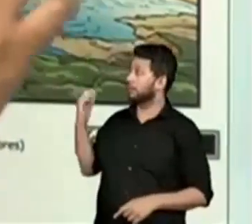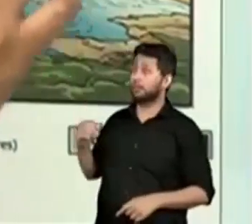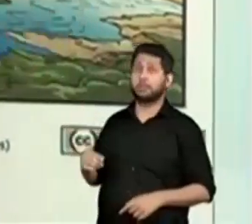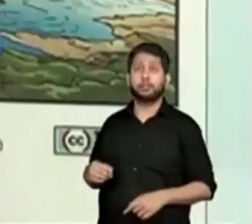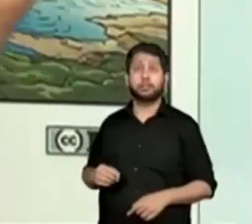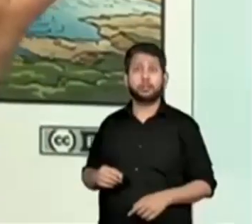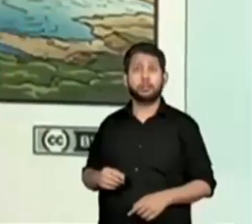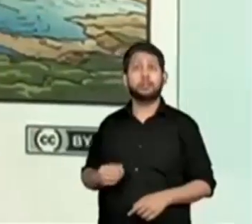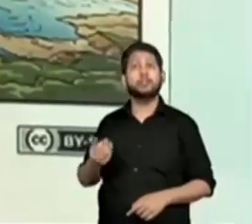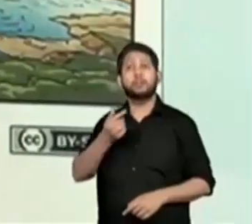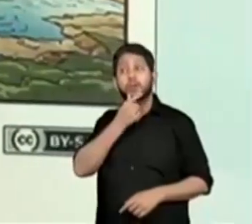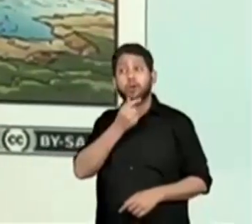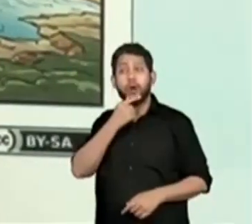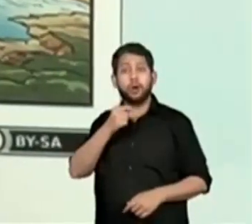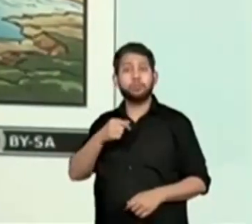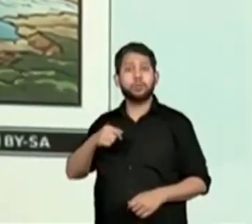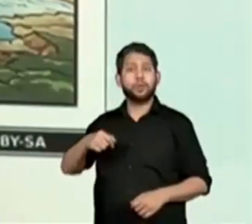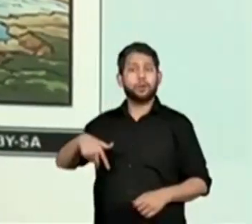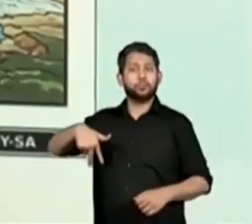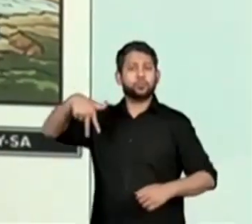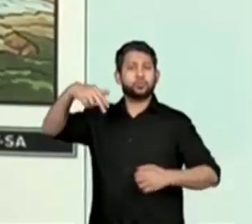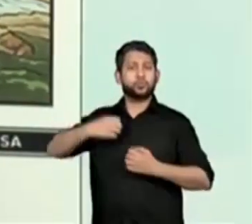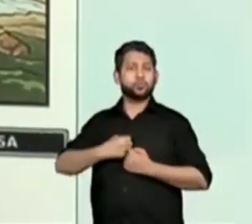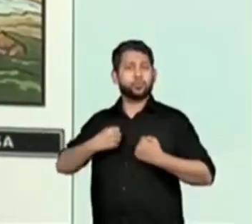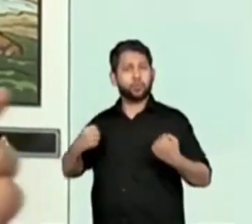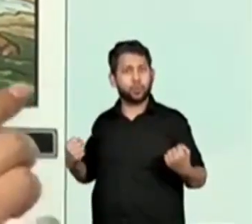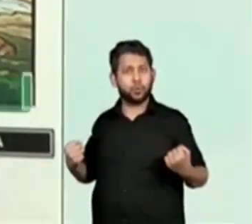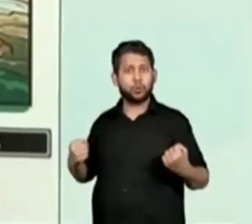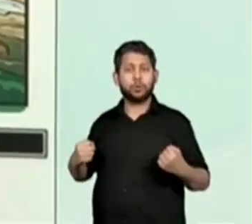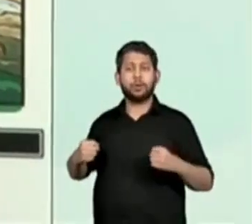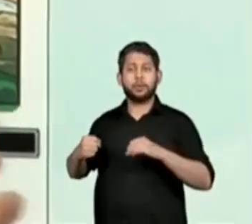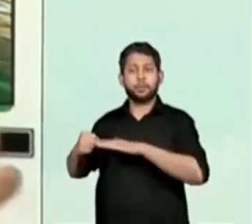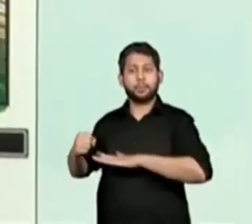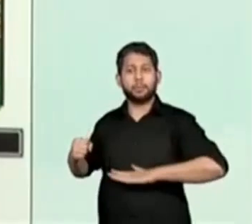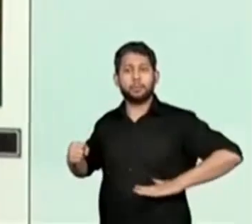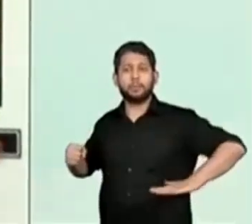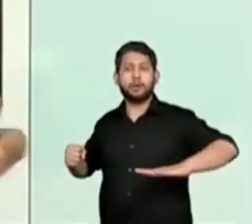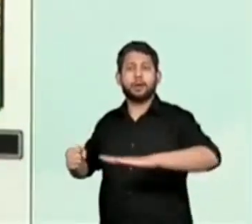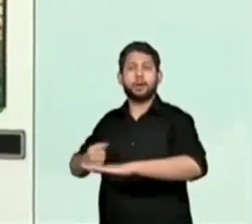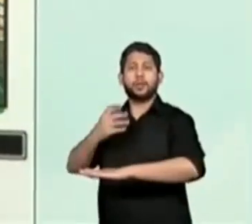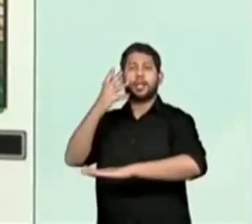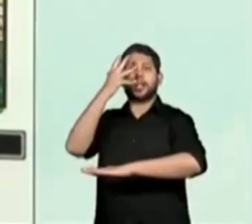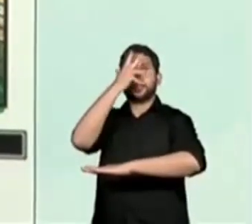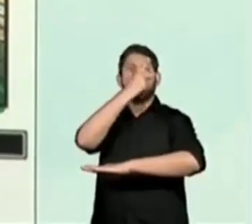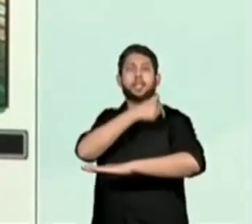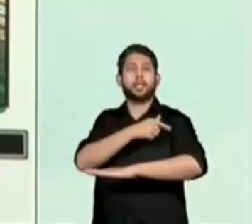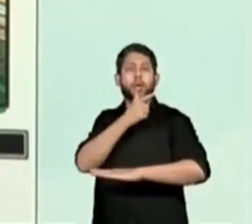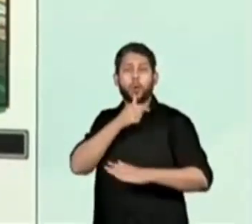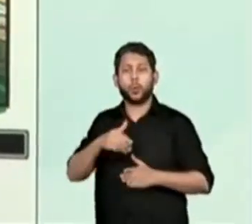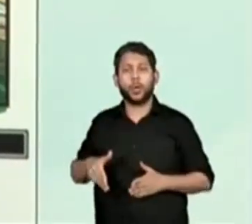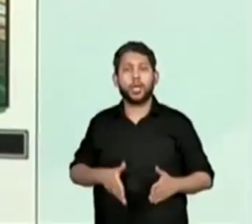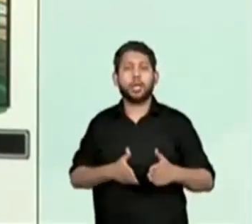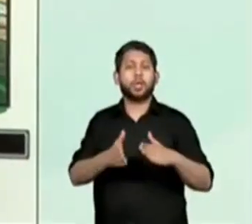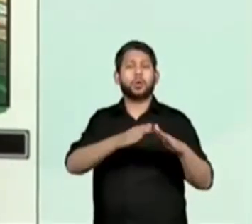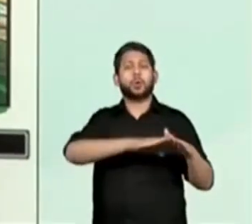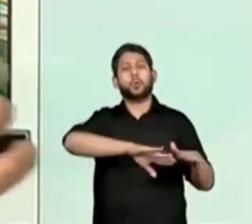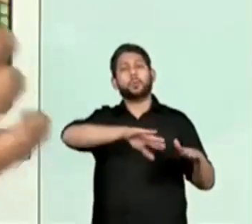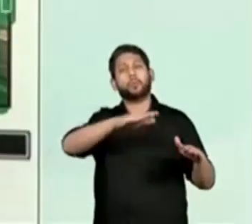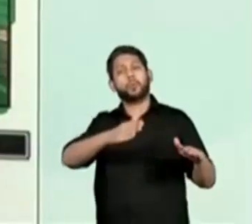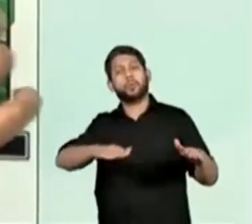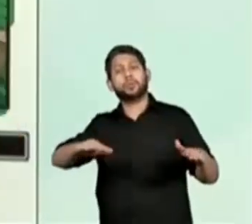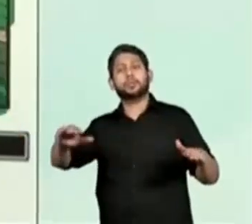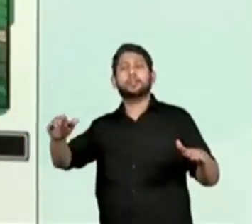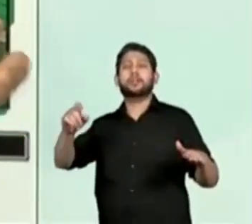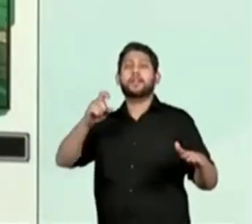super-herói brasileiro e a linda paisagem com um rio, montanhas,